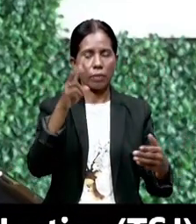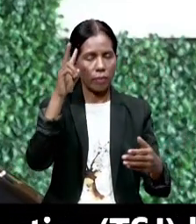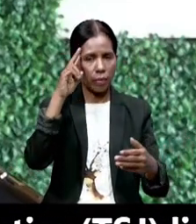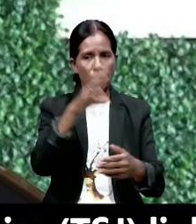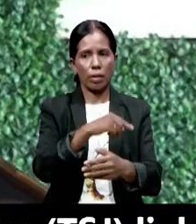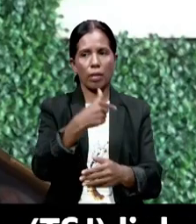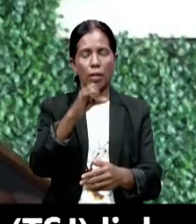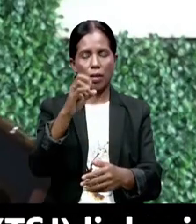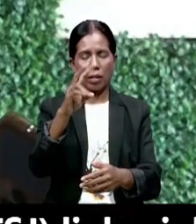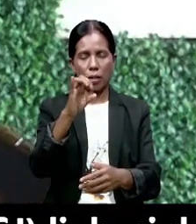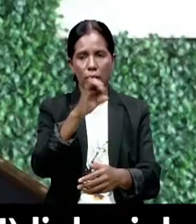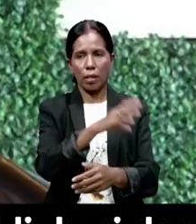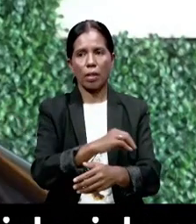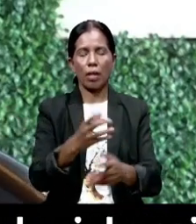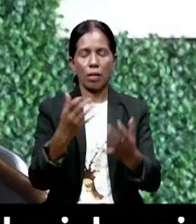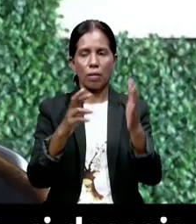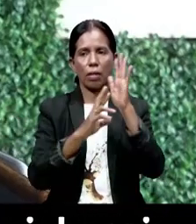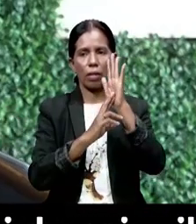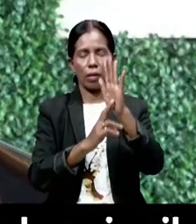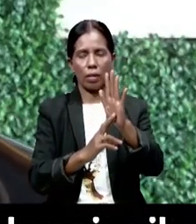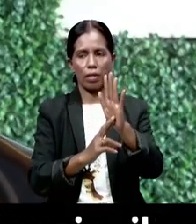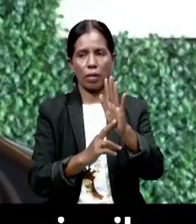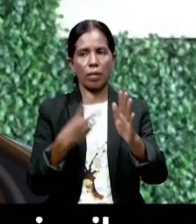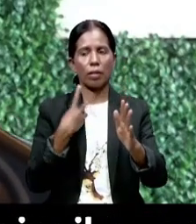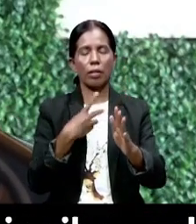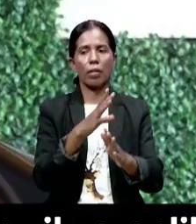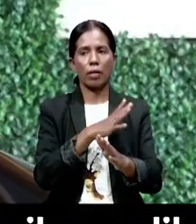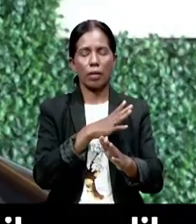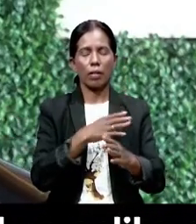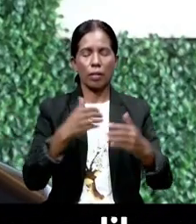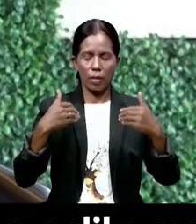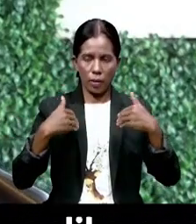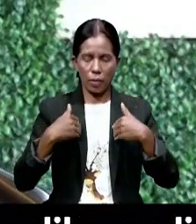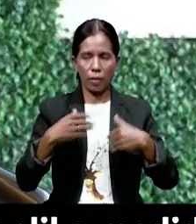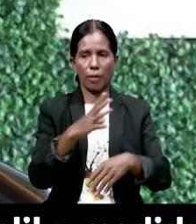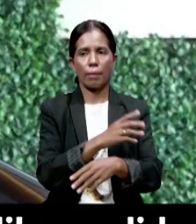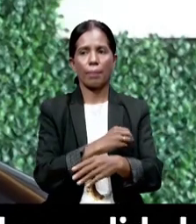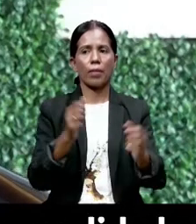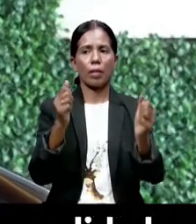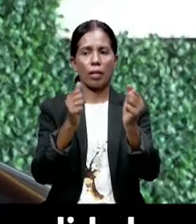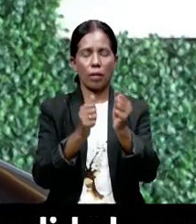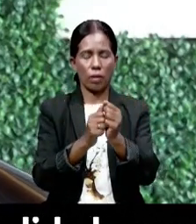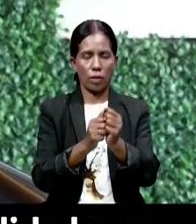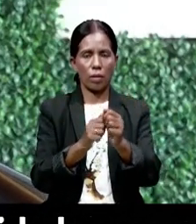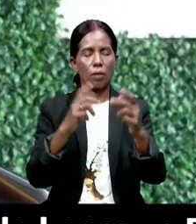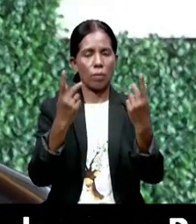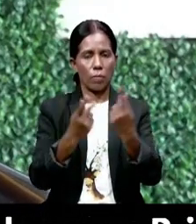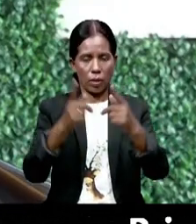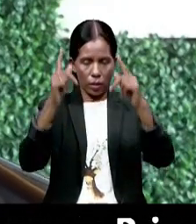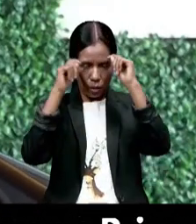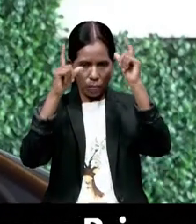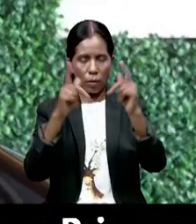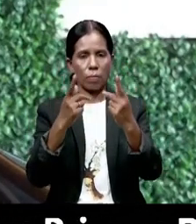Gali Araújo na be mak representa ne ita espera kata ihamos interação entre empresário Timor ou empresário